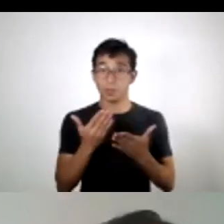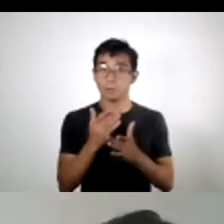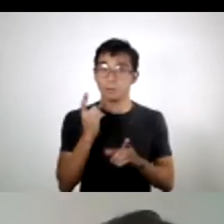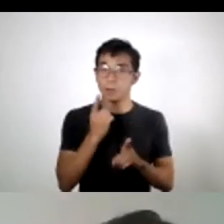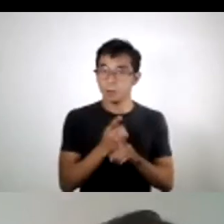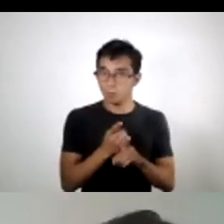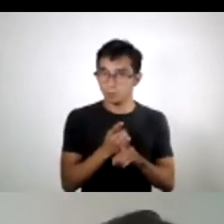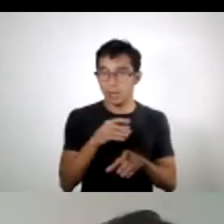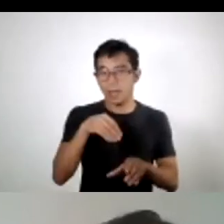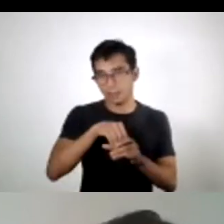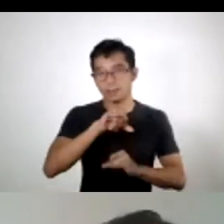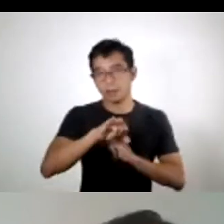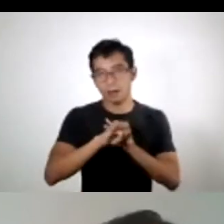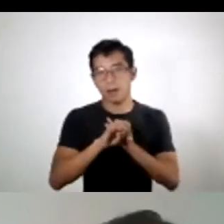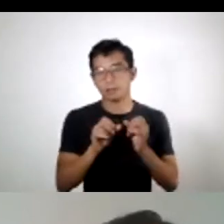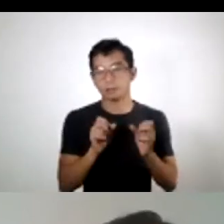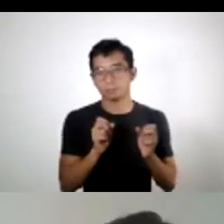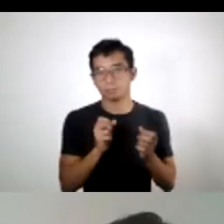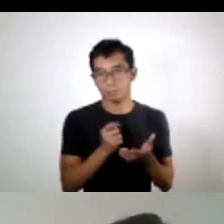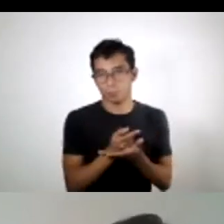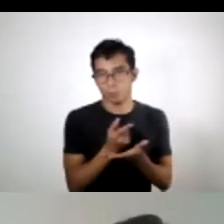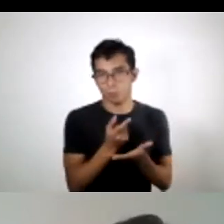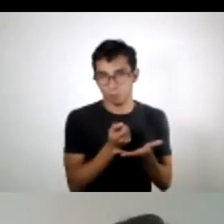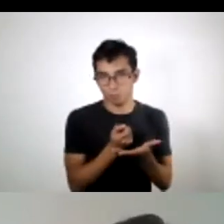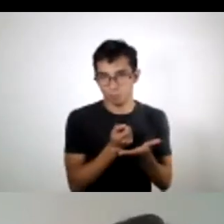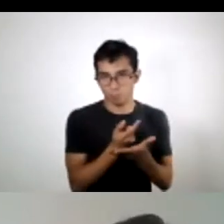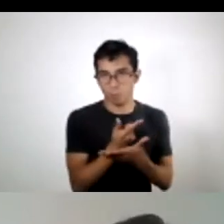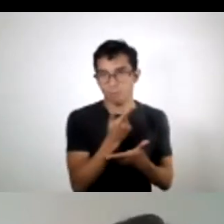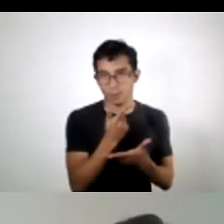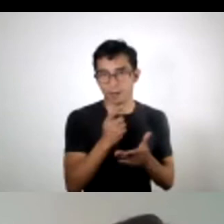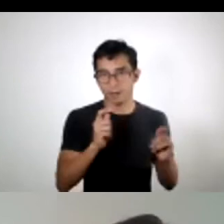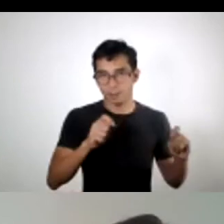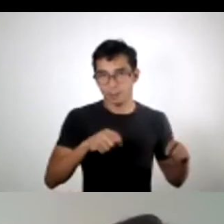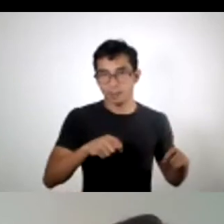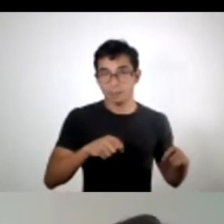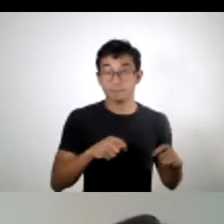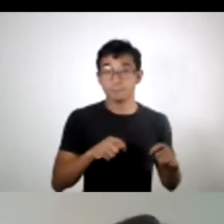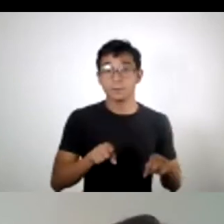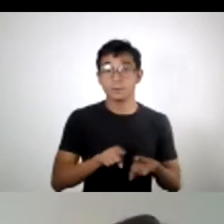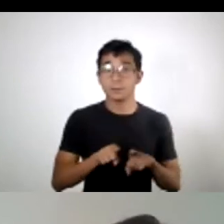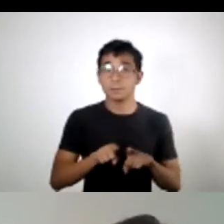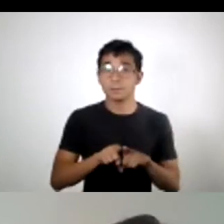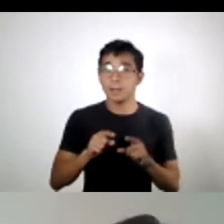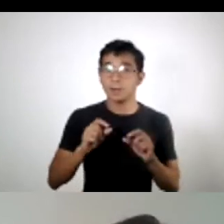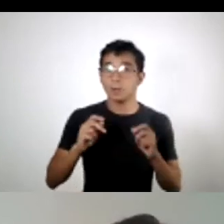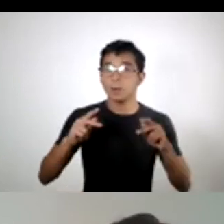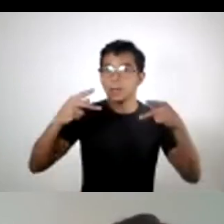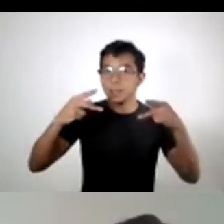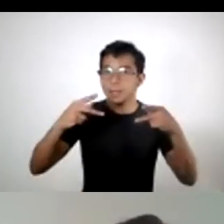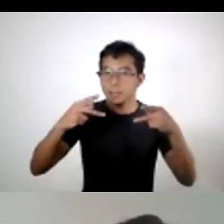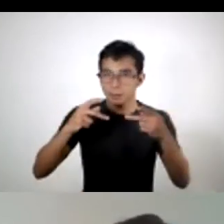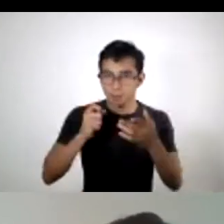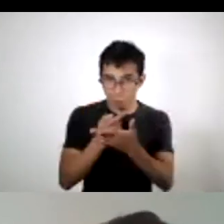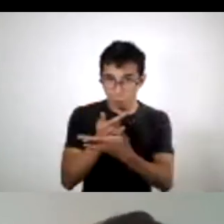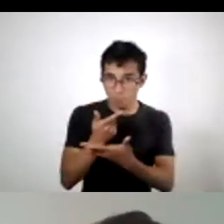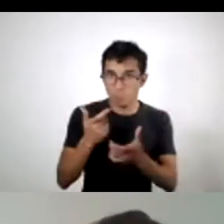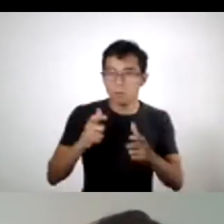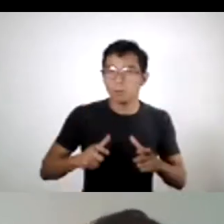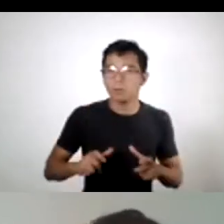no virtual, então, né, Cristina e Viviane? Onde que as pessoas podem achar esse link?